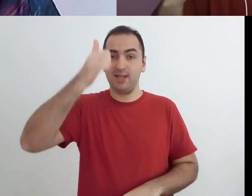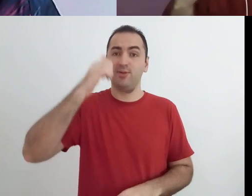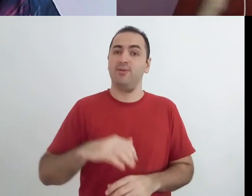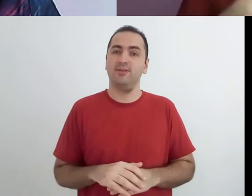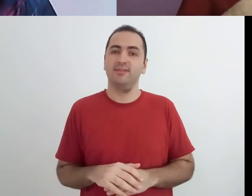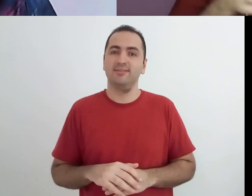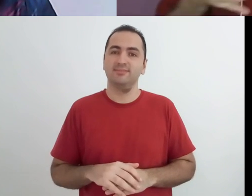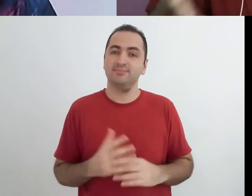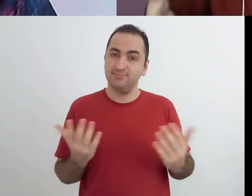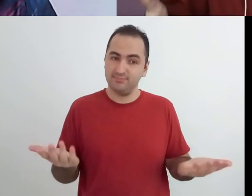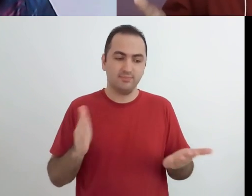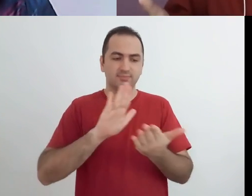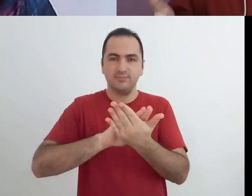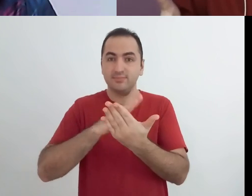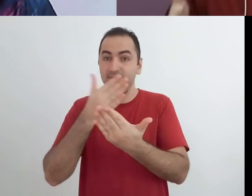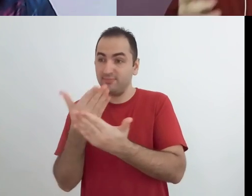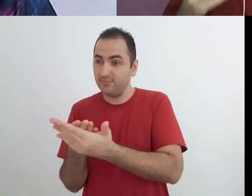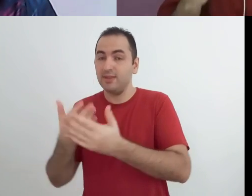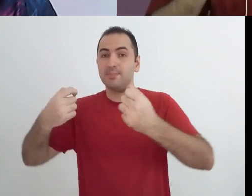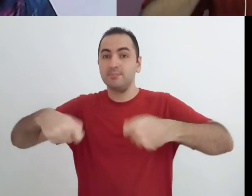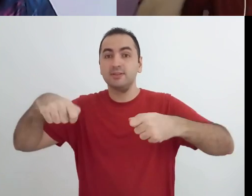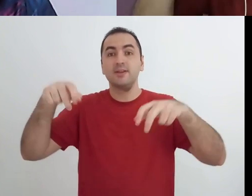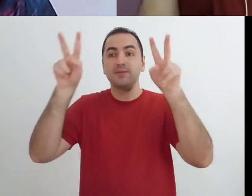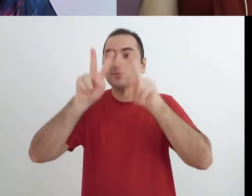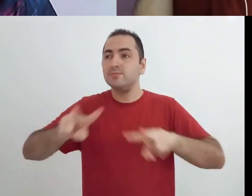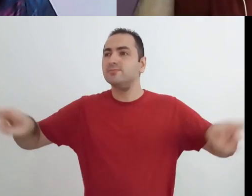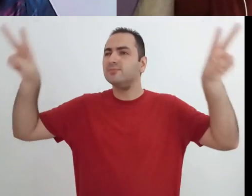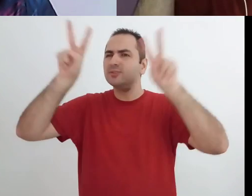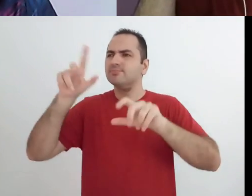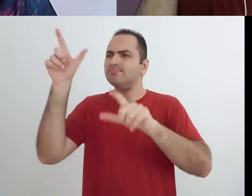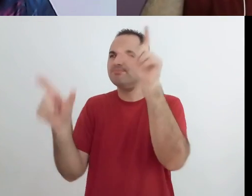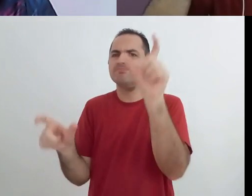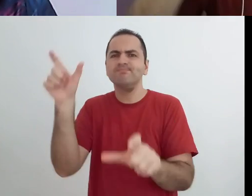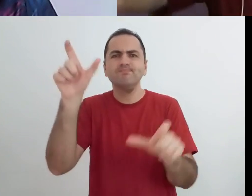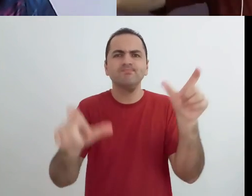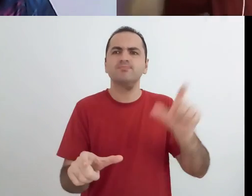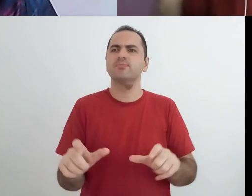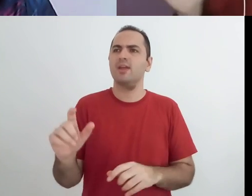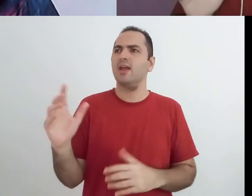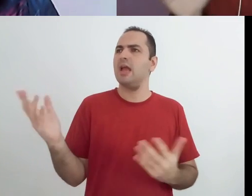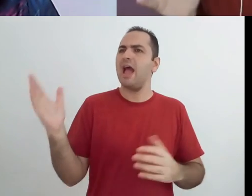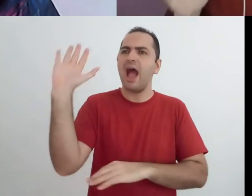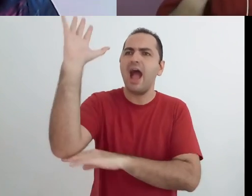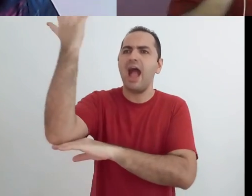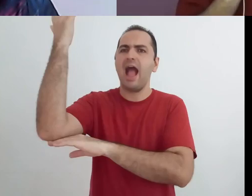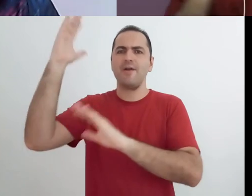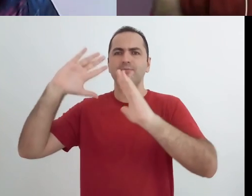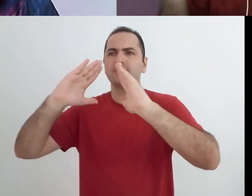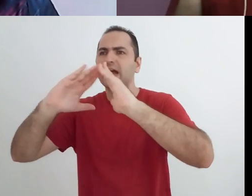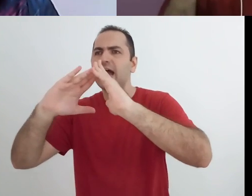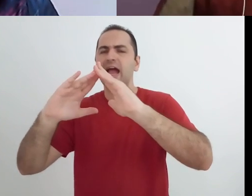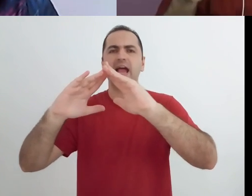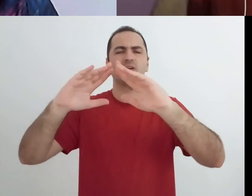Porque para você interpretar para a língua de sinais, a coisa tem que ser muito mais visual, né? Você tem que construir um cenário, você tem